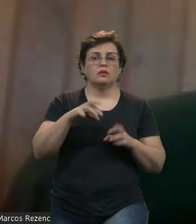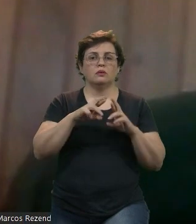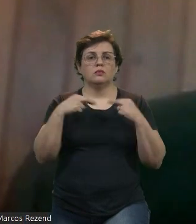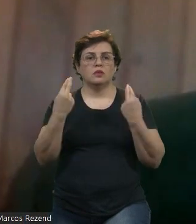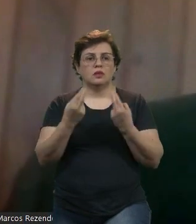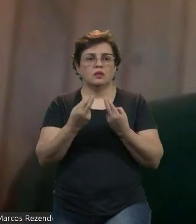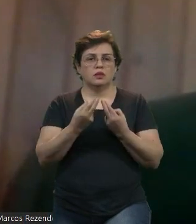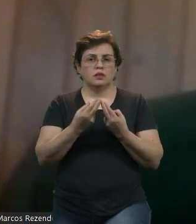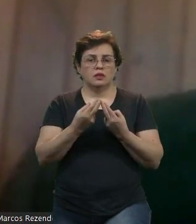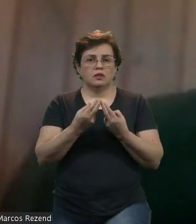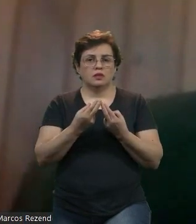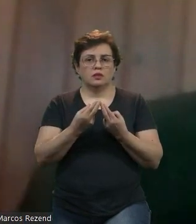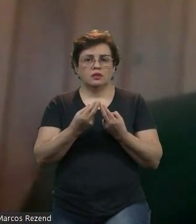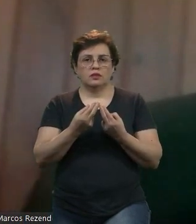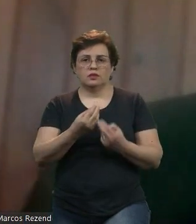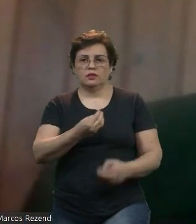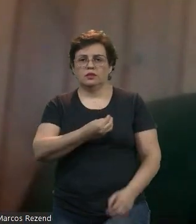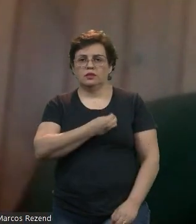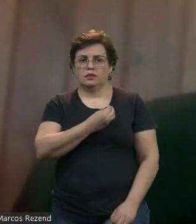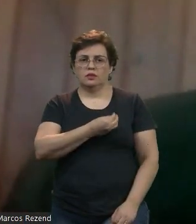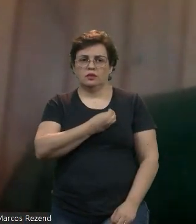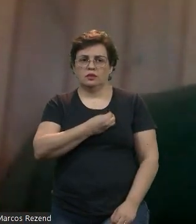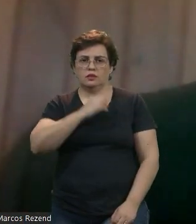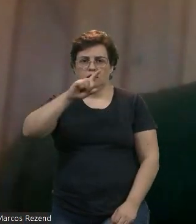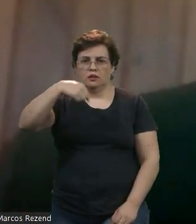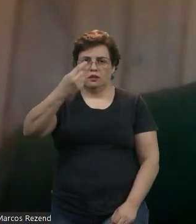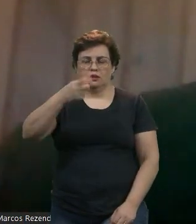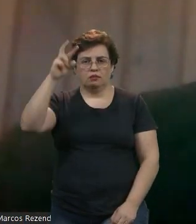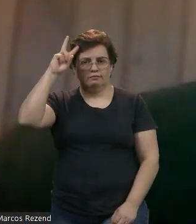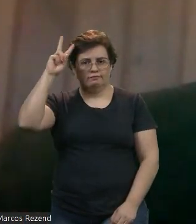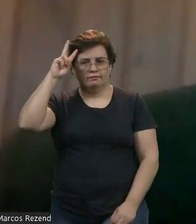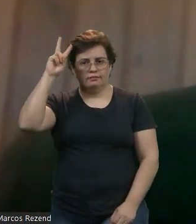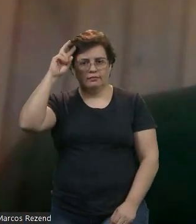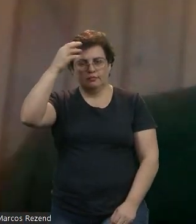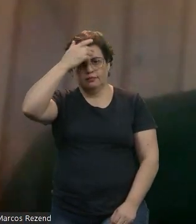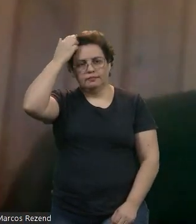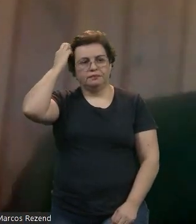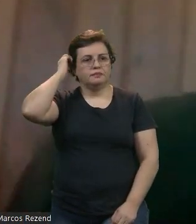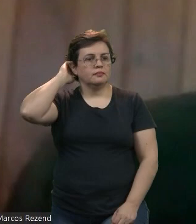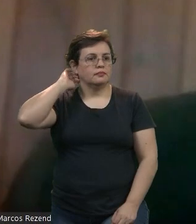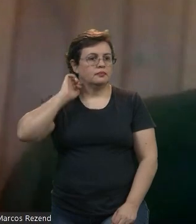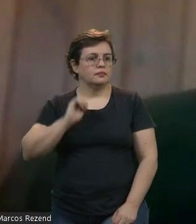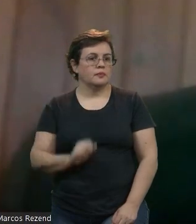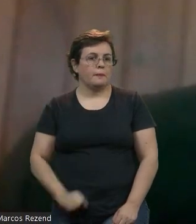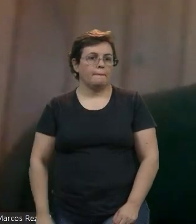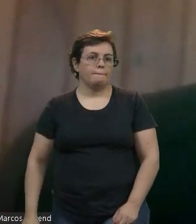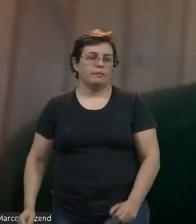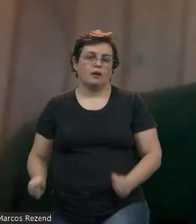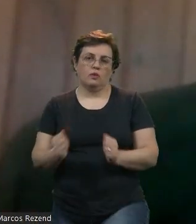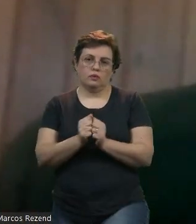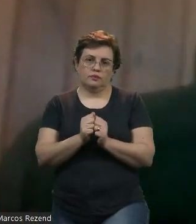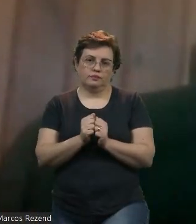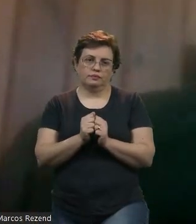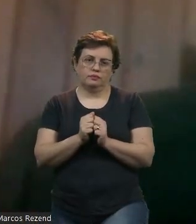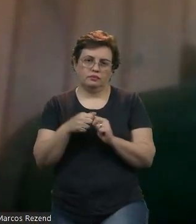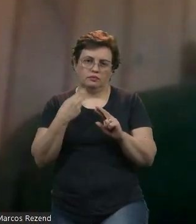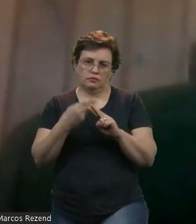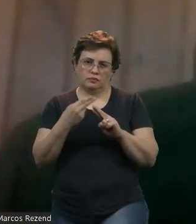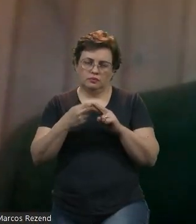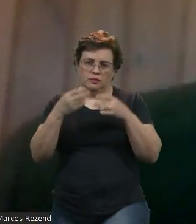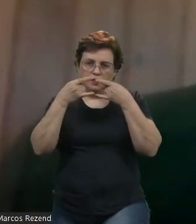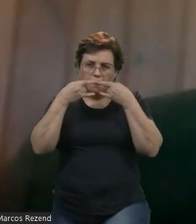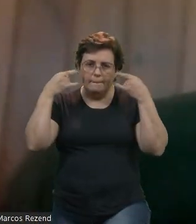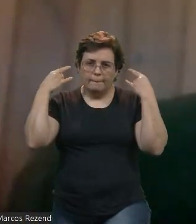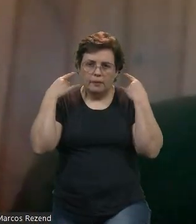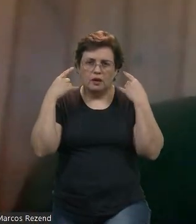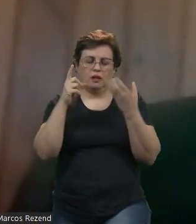sessão presencial na próxima segunda-feira. Claro, com a utilização de máscara,